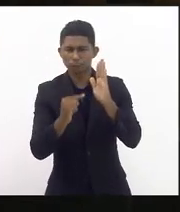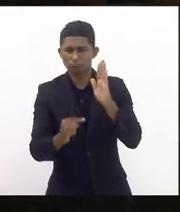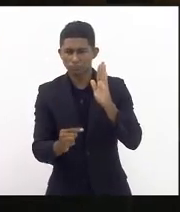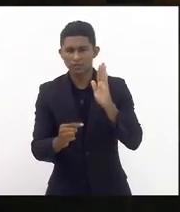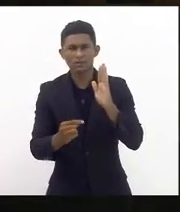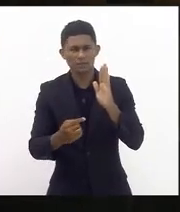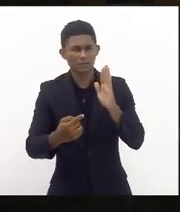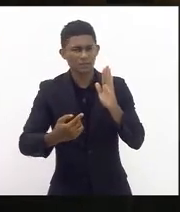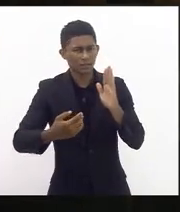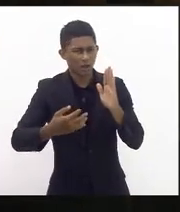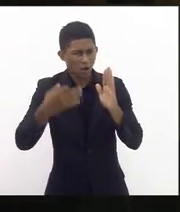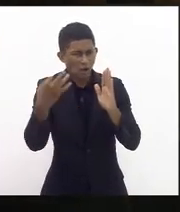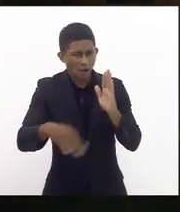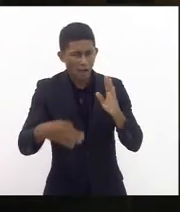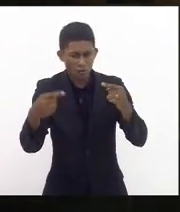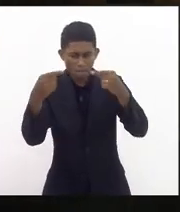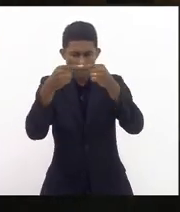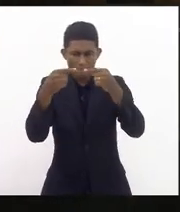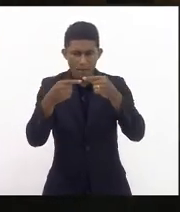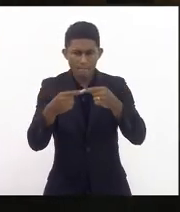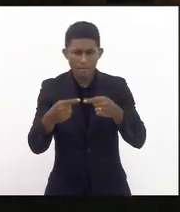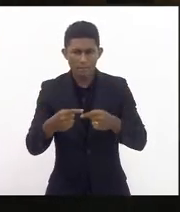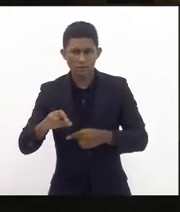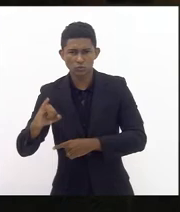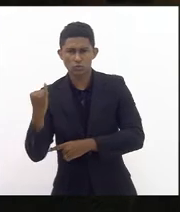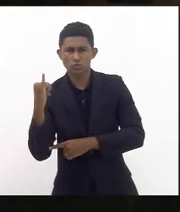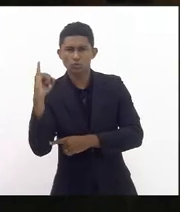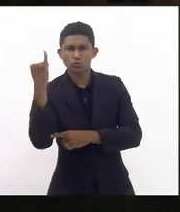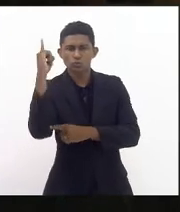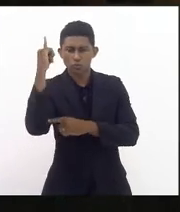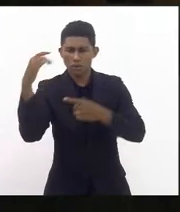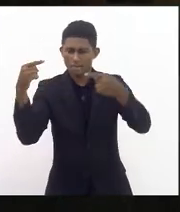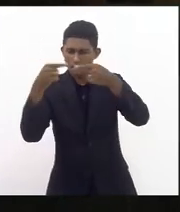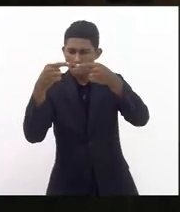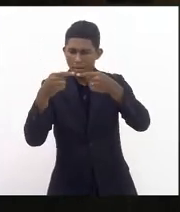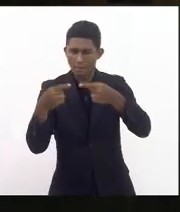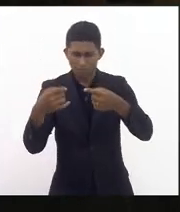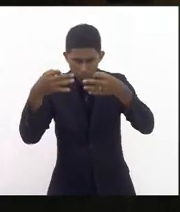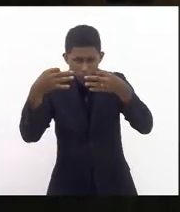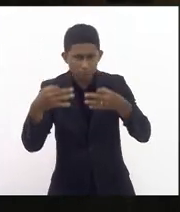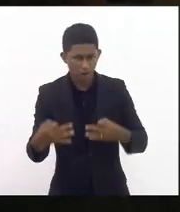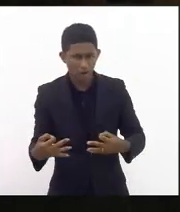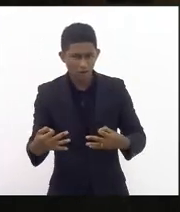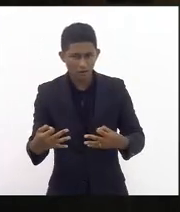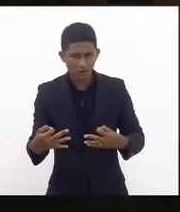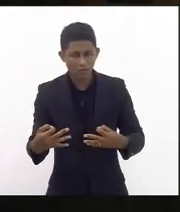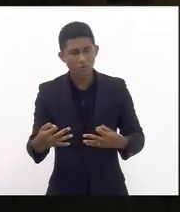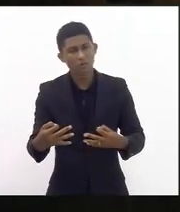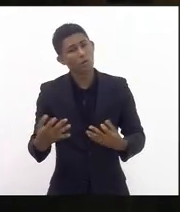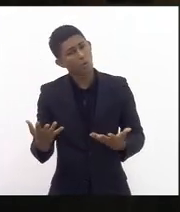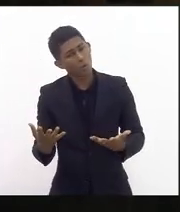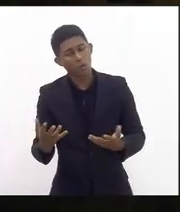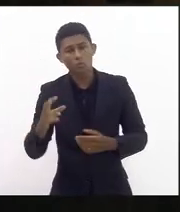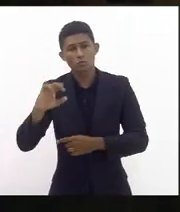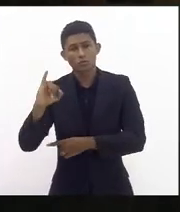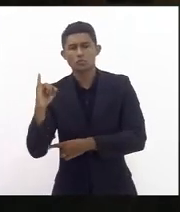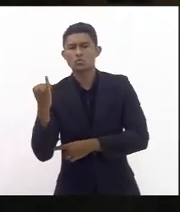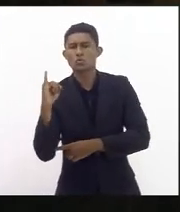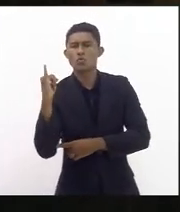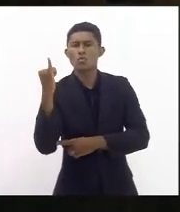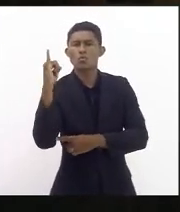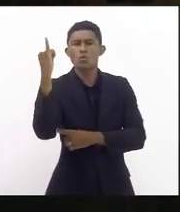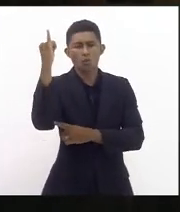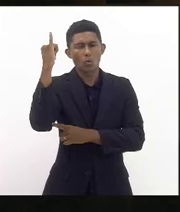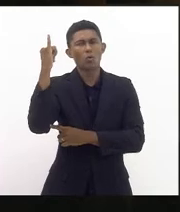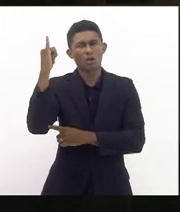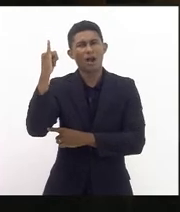correspondem à taxa de juros justos e corretos, e não à taxa de juros